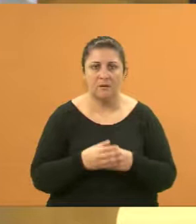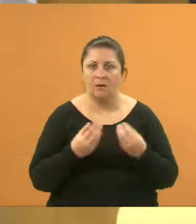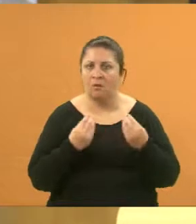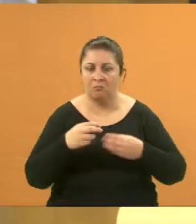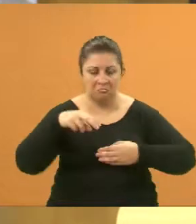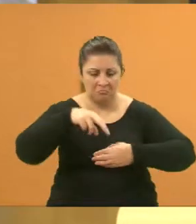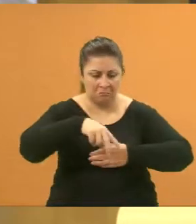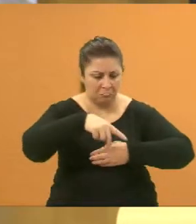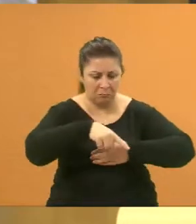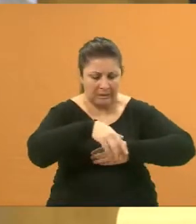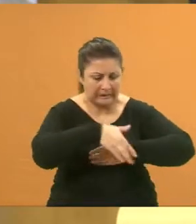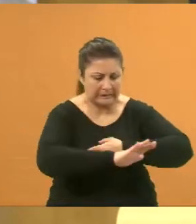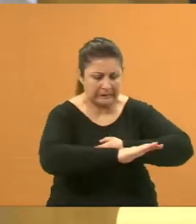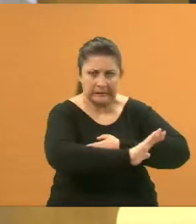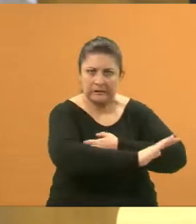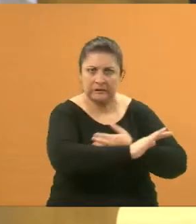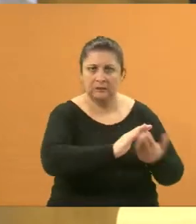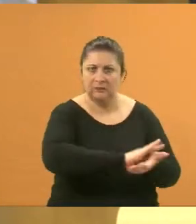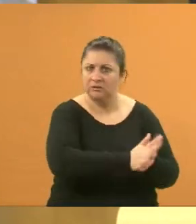intransitável.